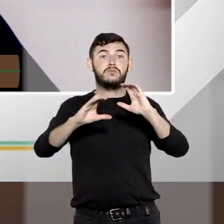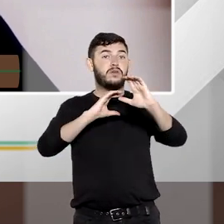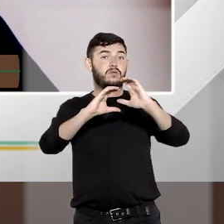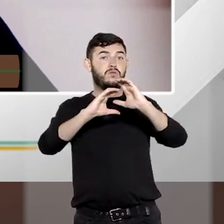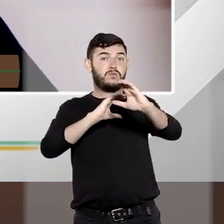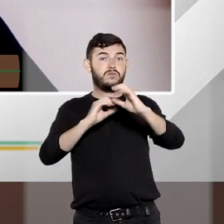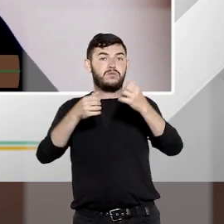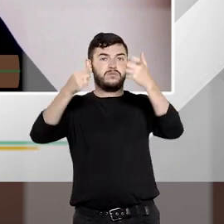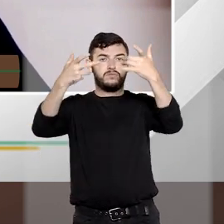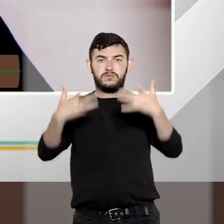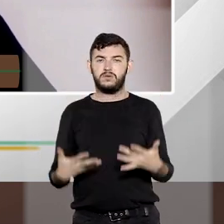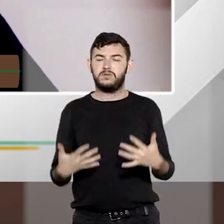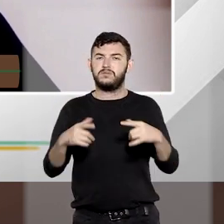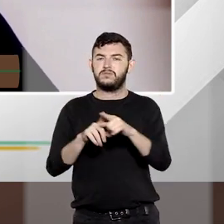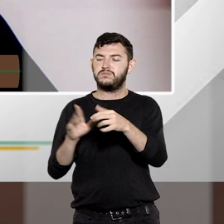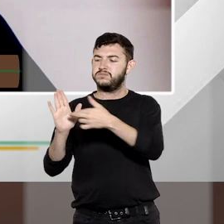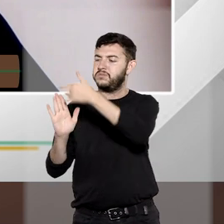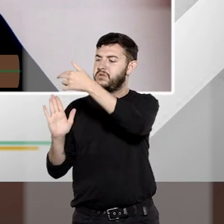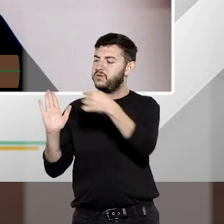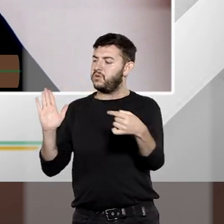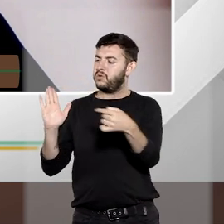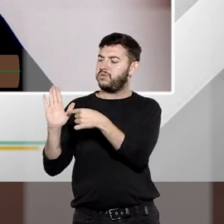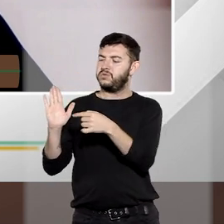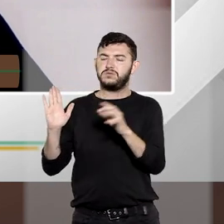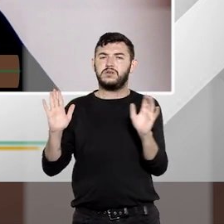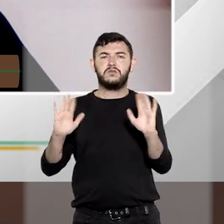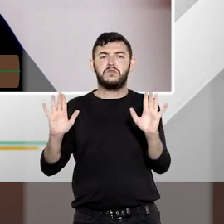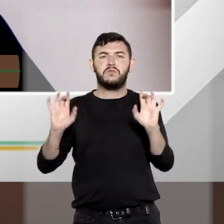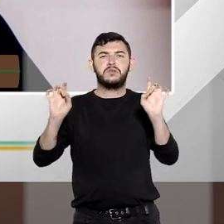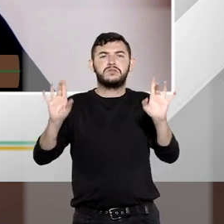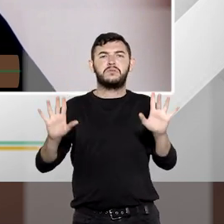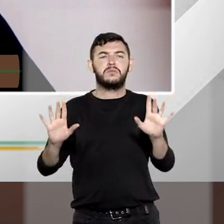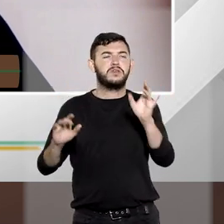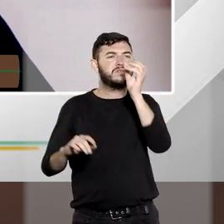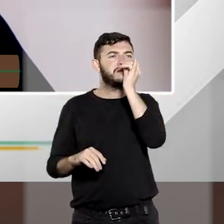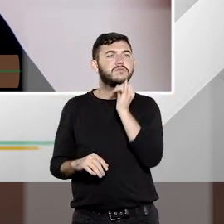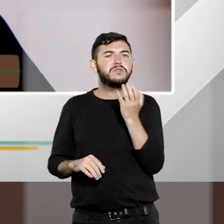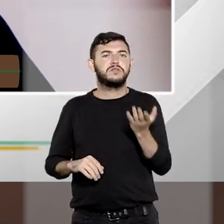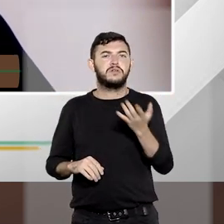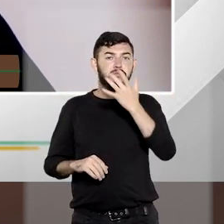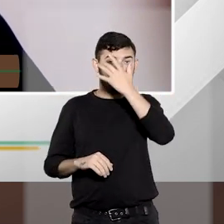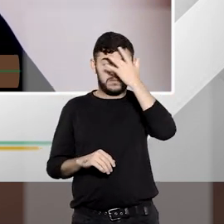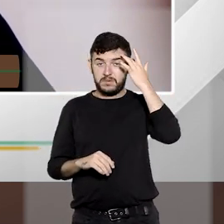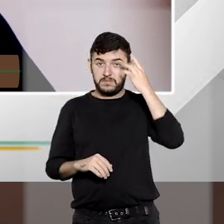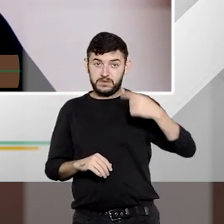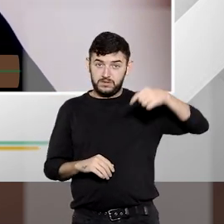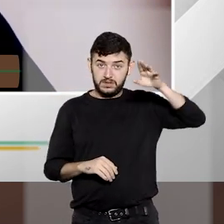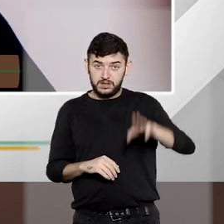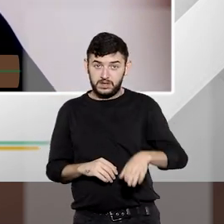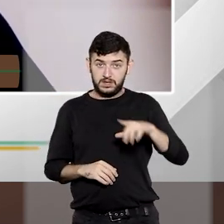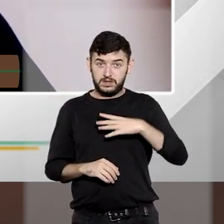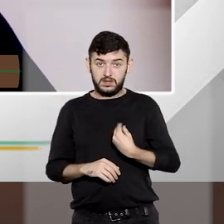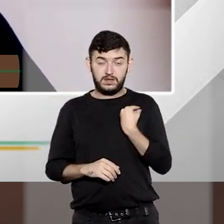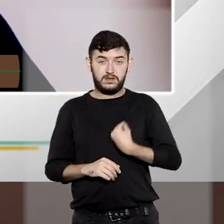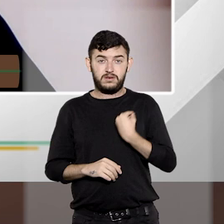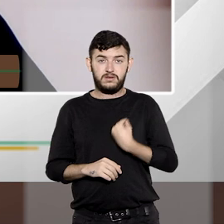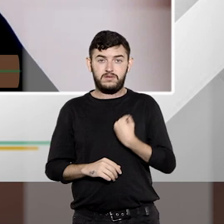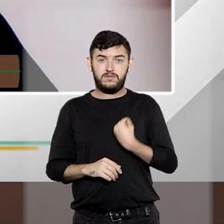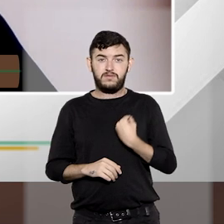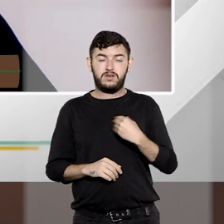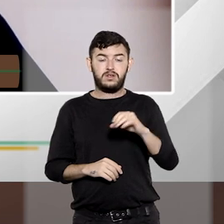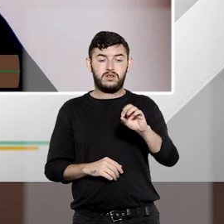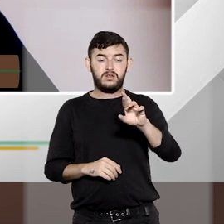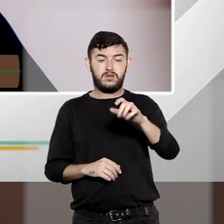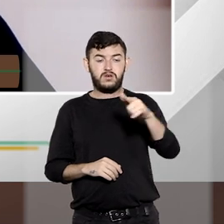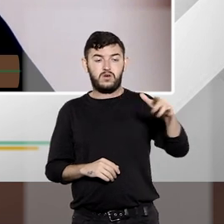falamos dessa resolução, não é apenas, vejam bem, para quem está indo até aquele